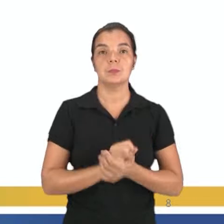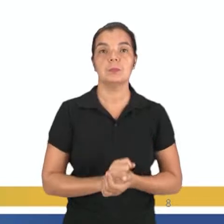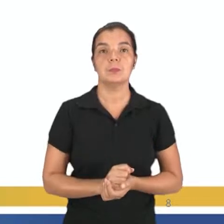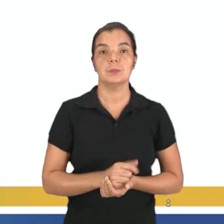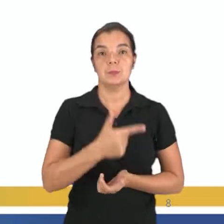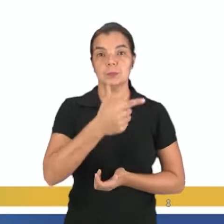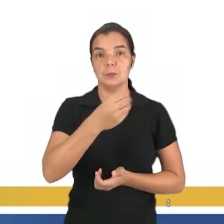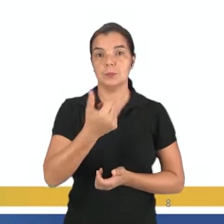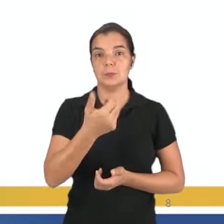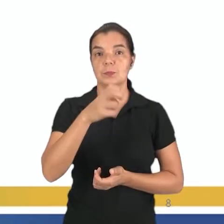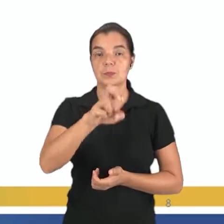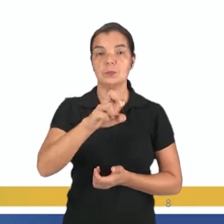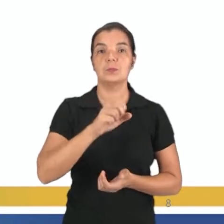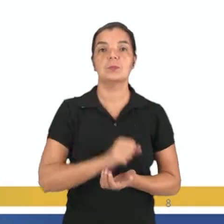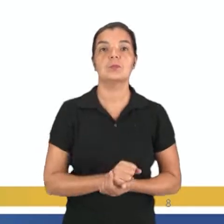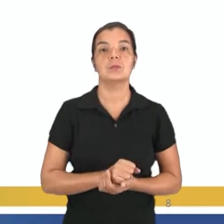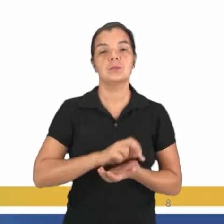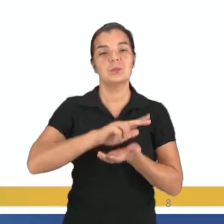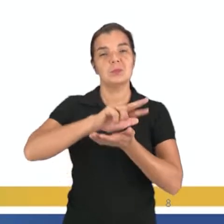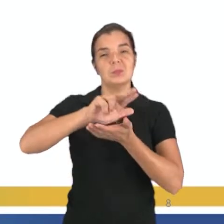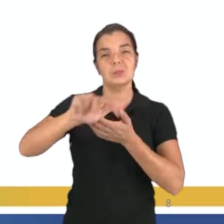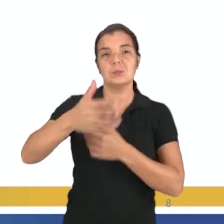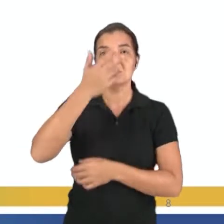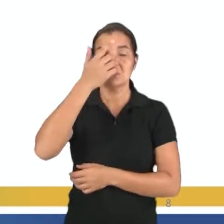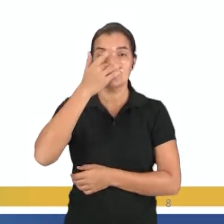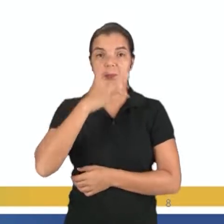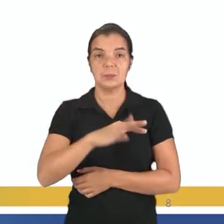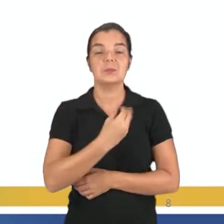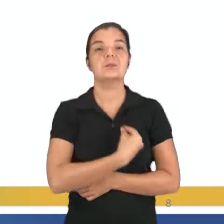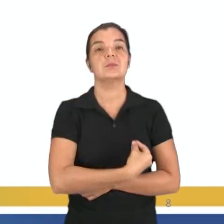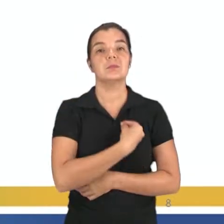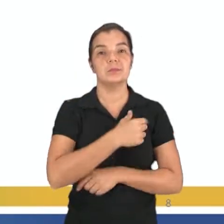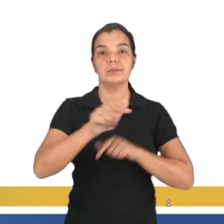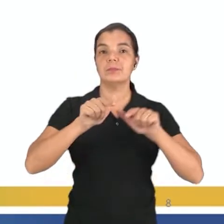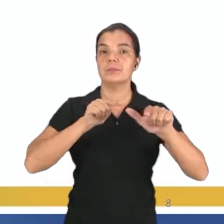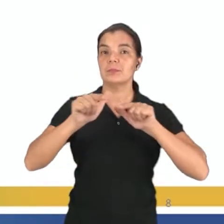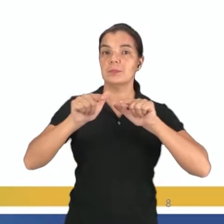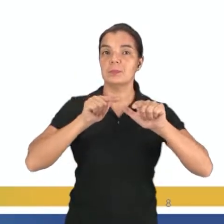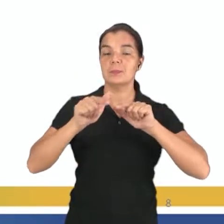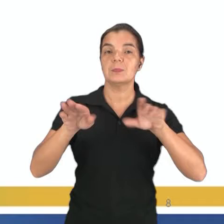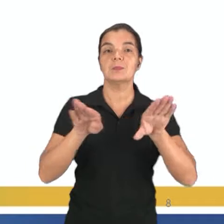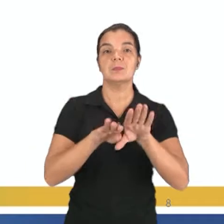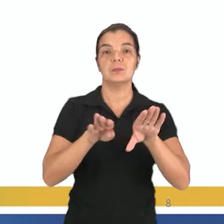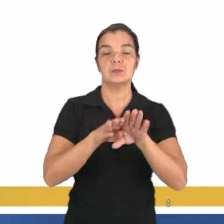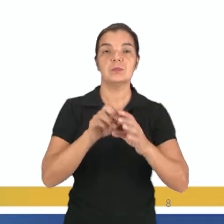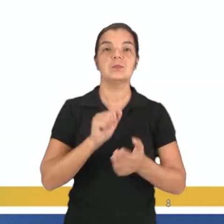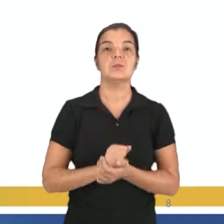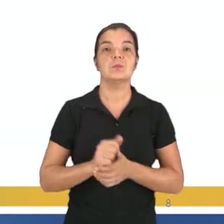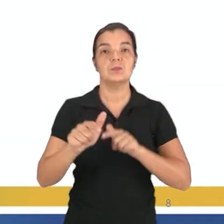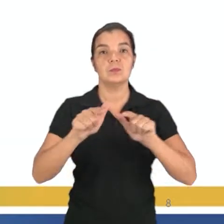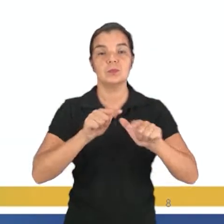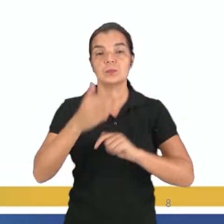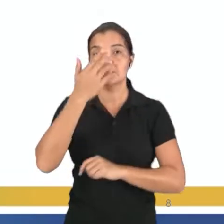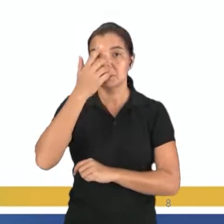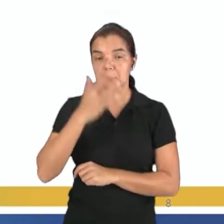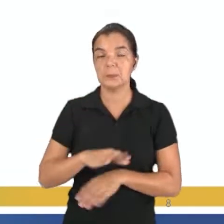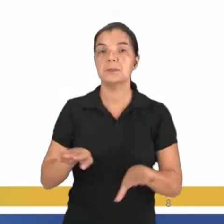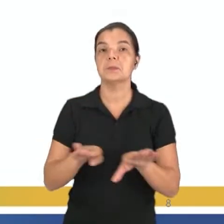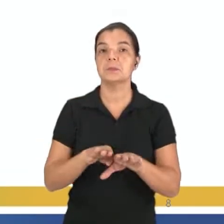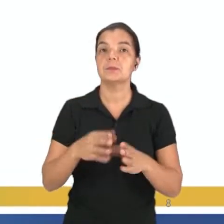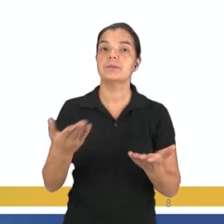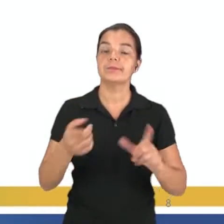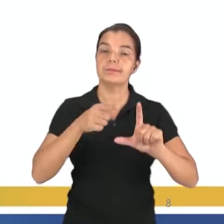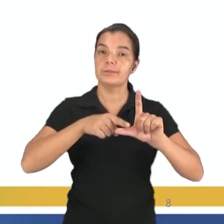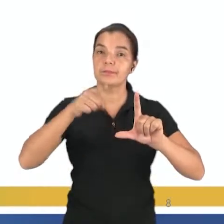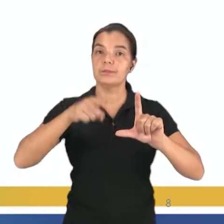em 2015, milhares de crianças estavam trabalhando, né? Considerado trabalho infantil. E esses